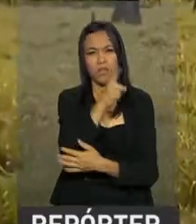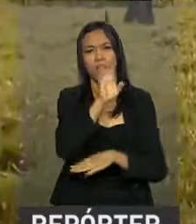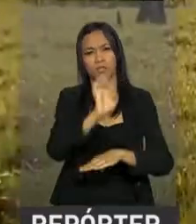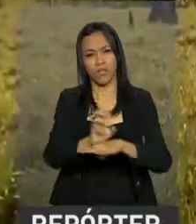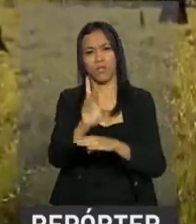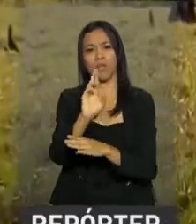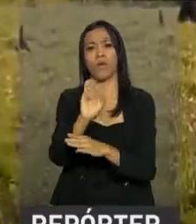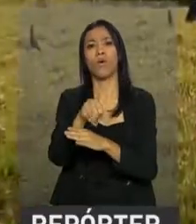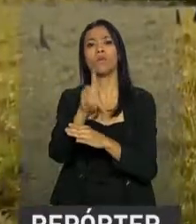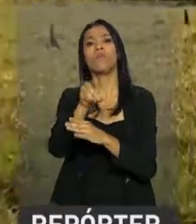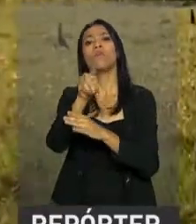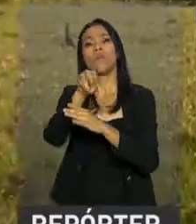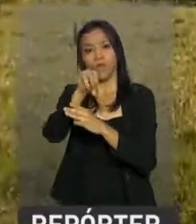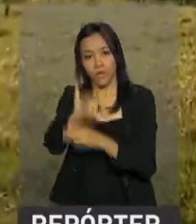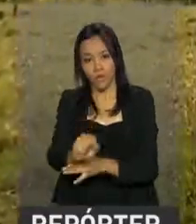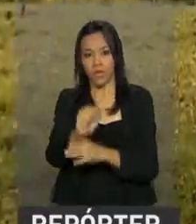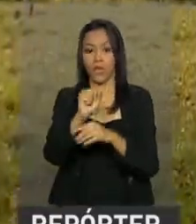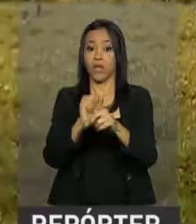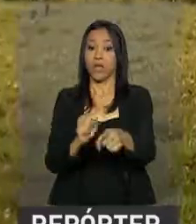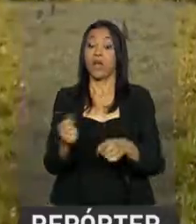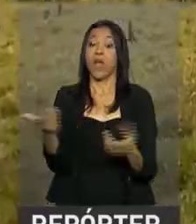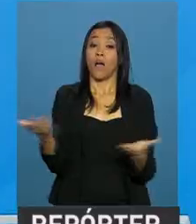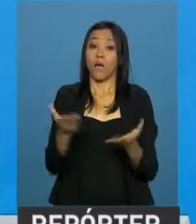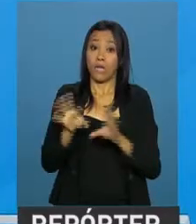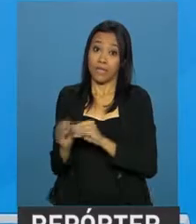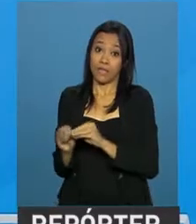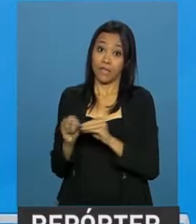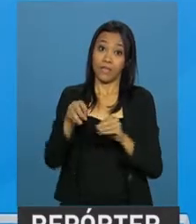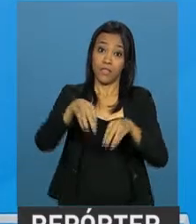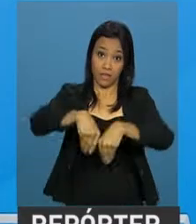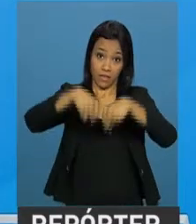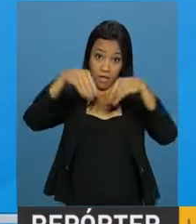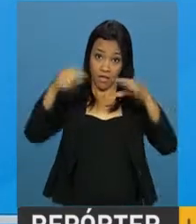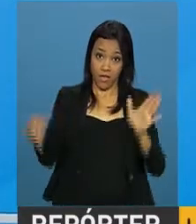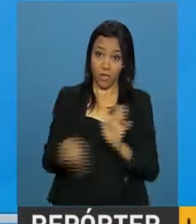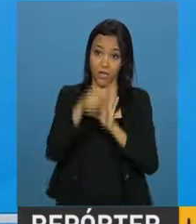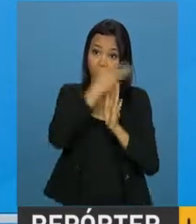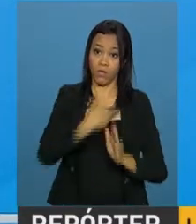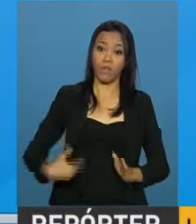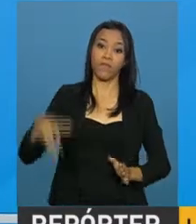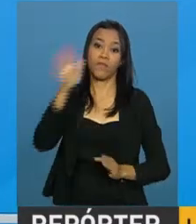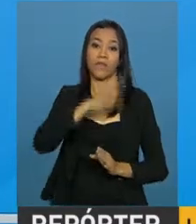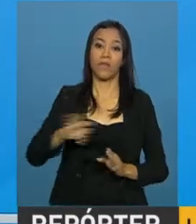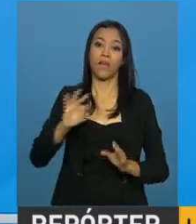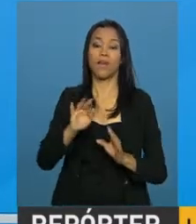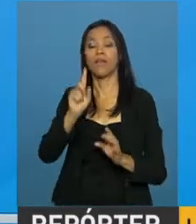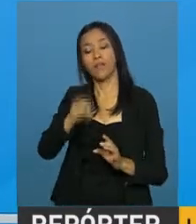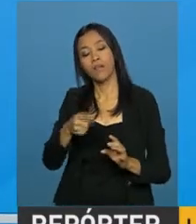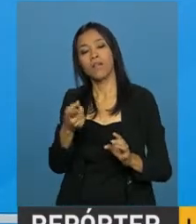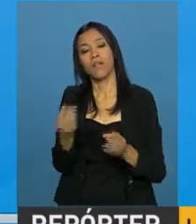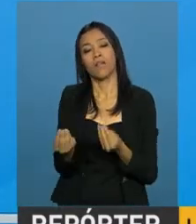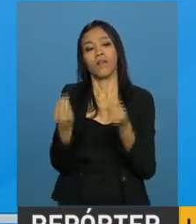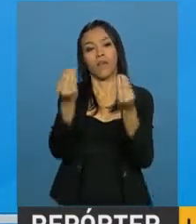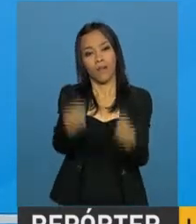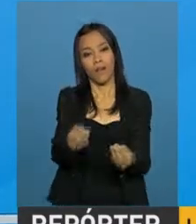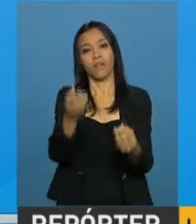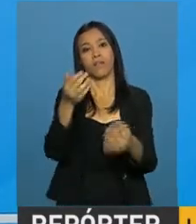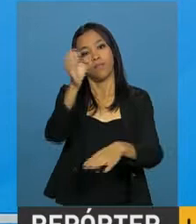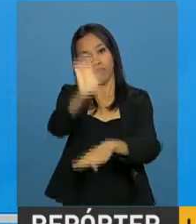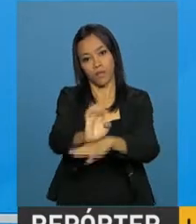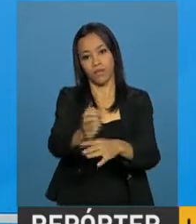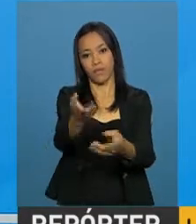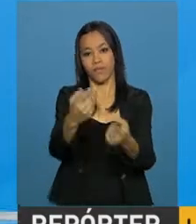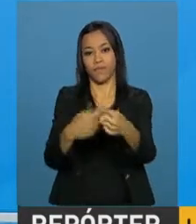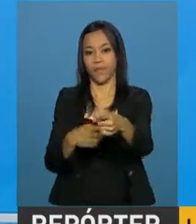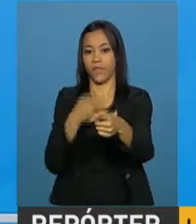a transferência de terras da União para o estado. O presidente já determinou que o INCRA, junto